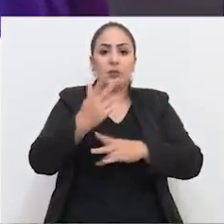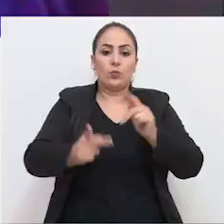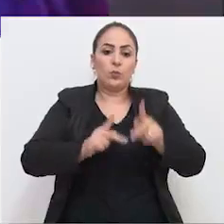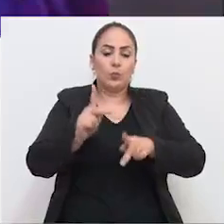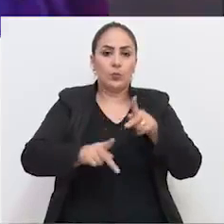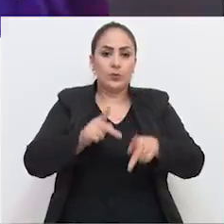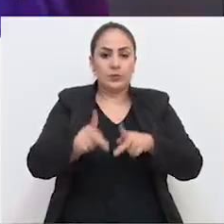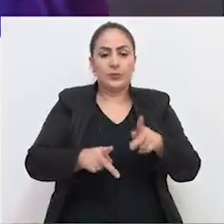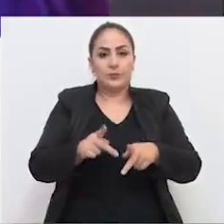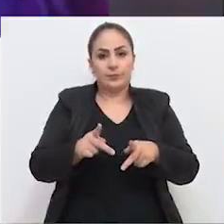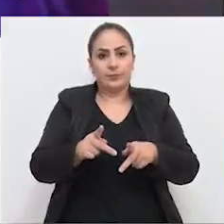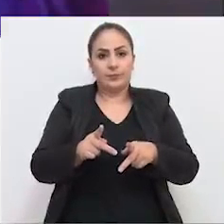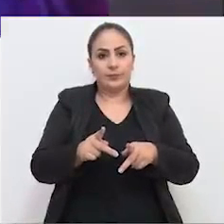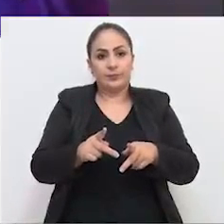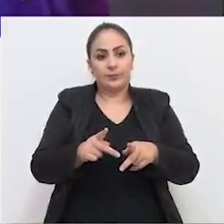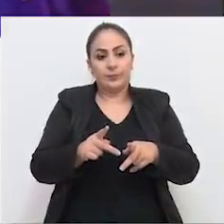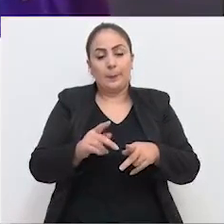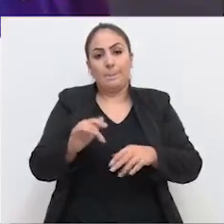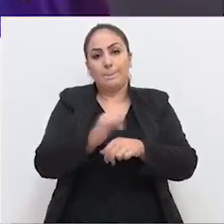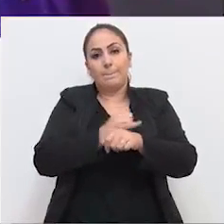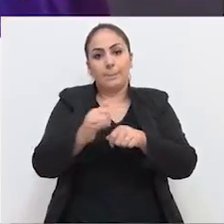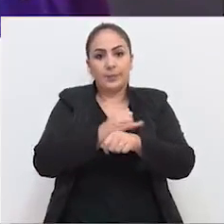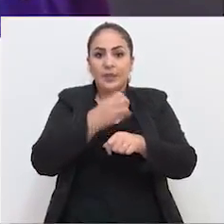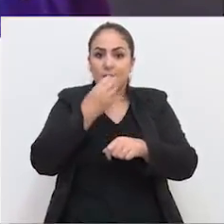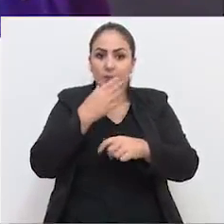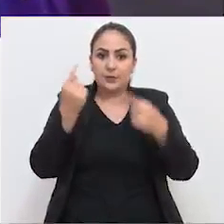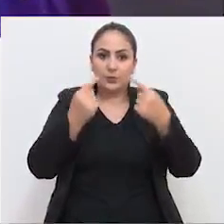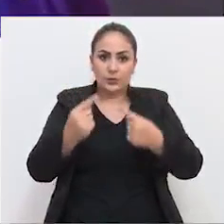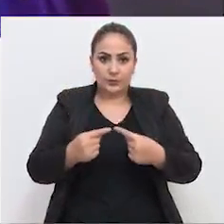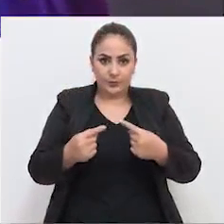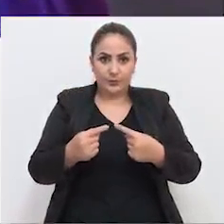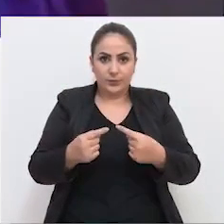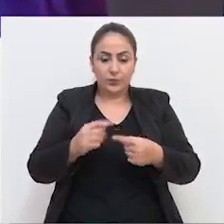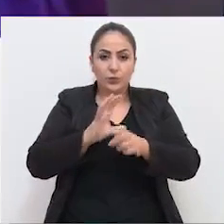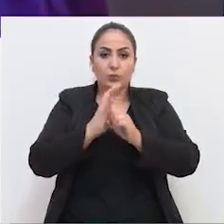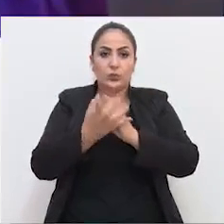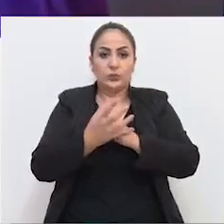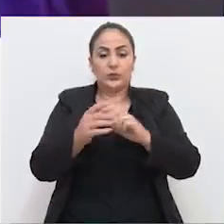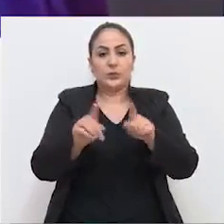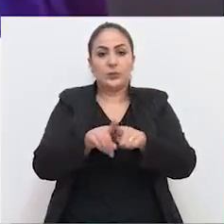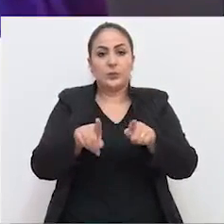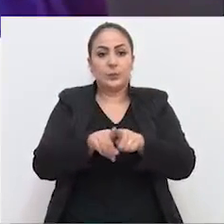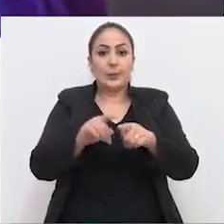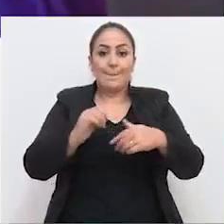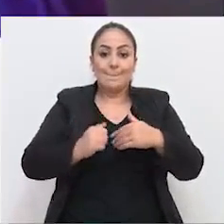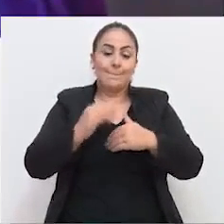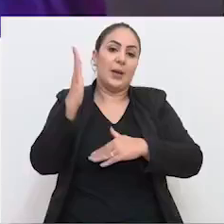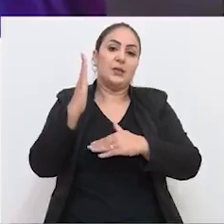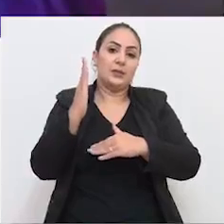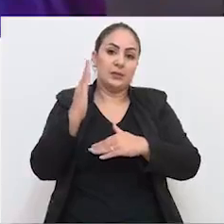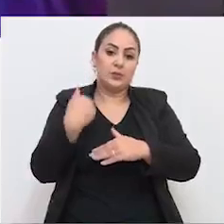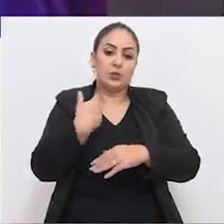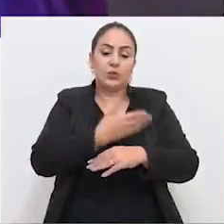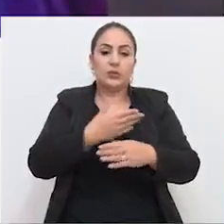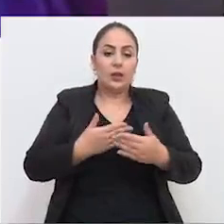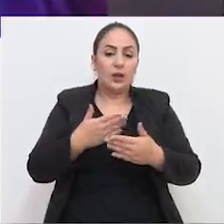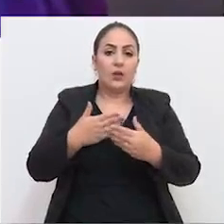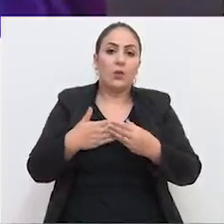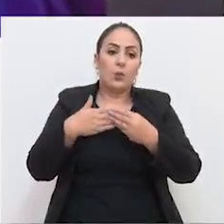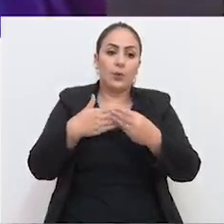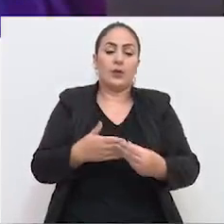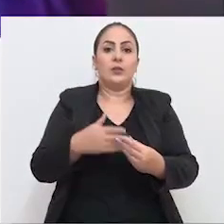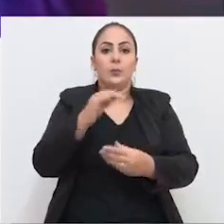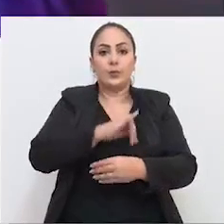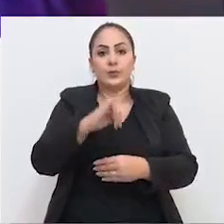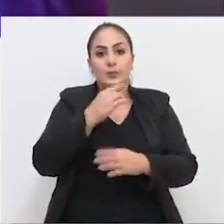a população com essa estratégia bem estruturada para o enfrentamento ao coronavírus. Conta um pouco mais aqui, para quem está nos acompanhando, da